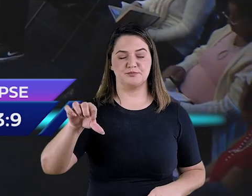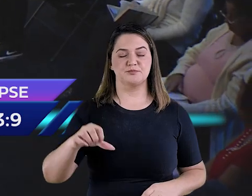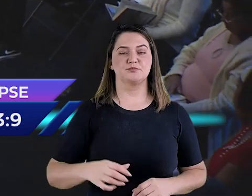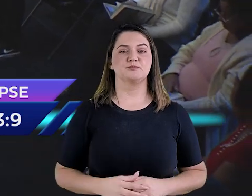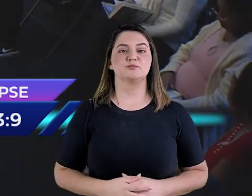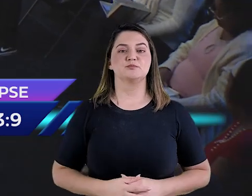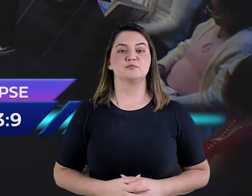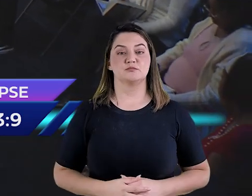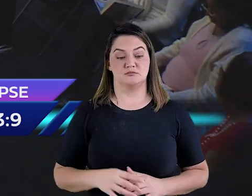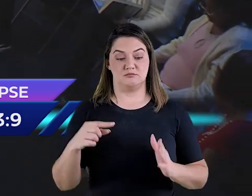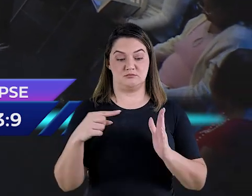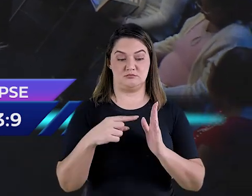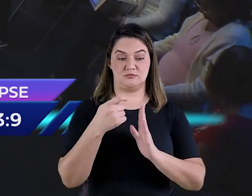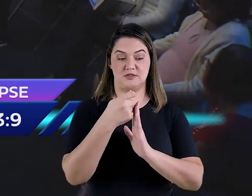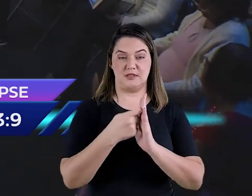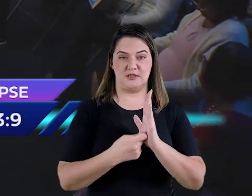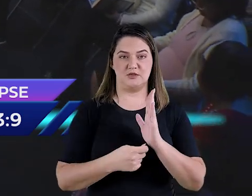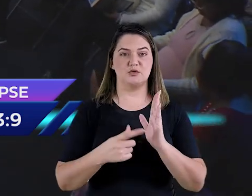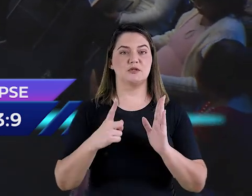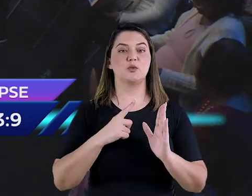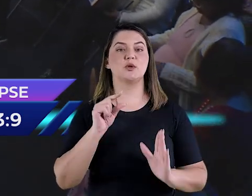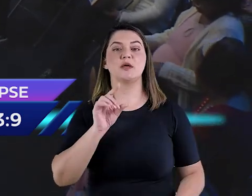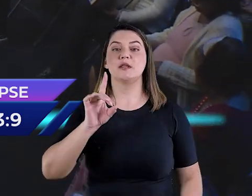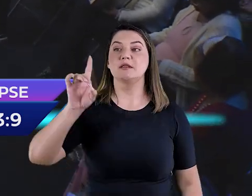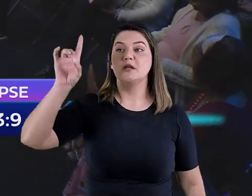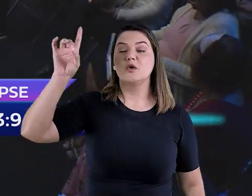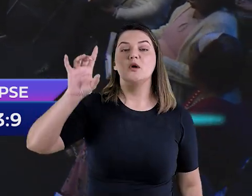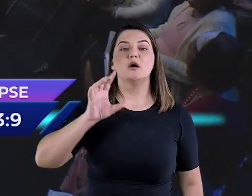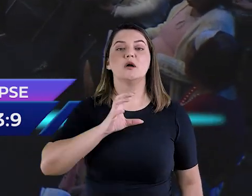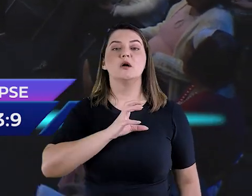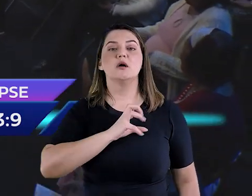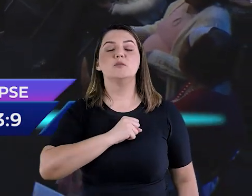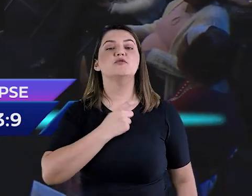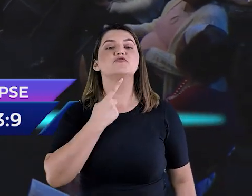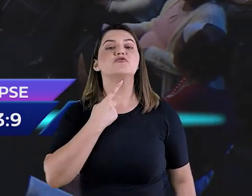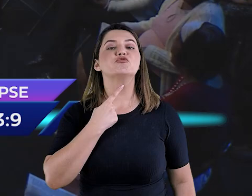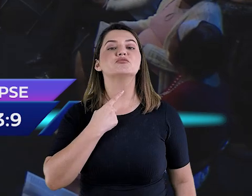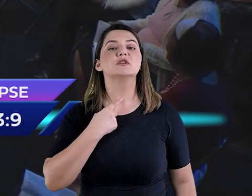Aqui há o desejo de Deus para a humanidade.